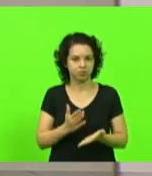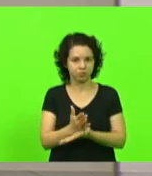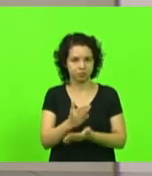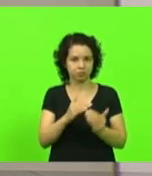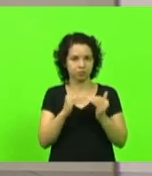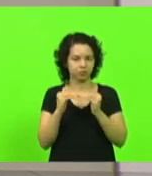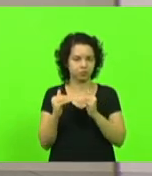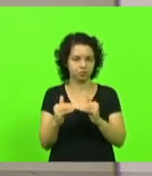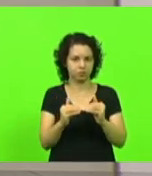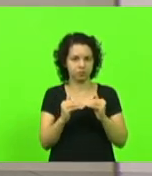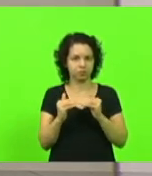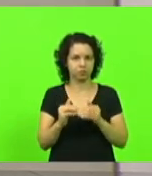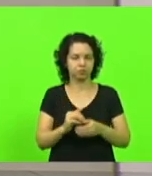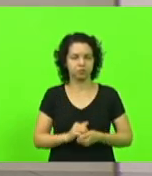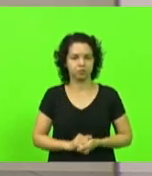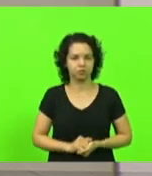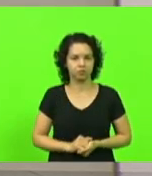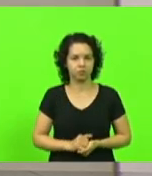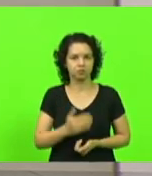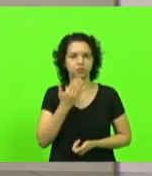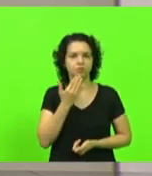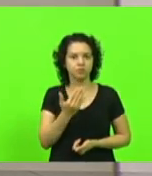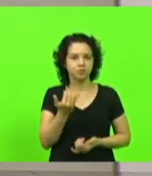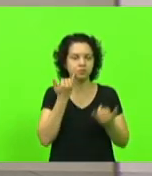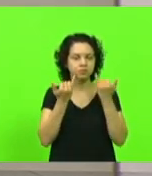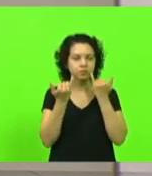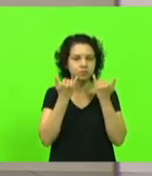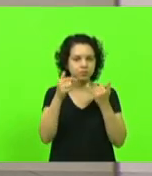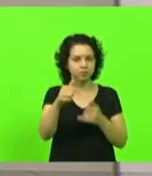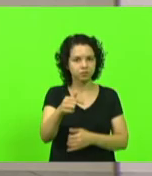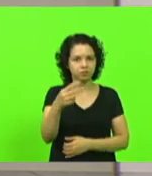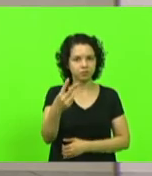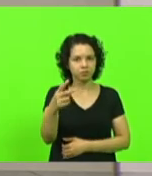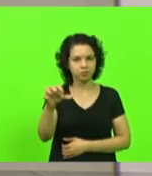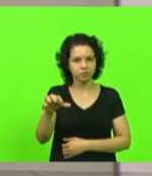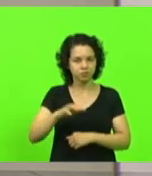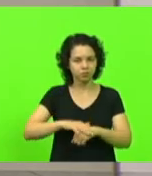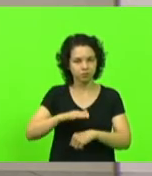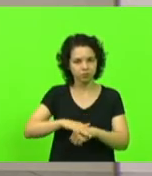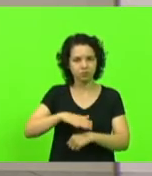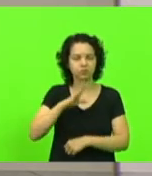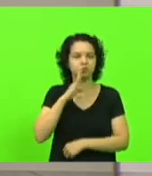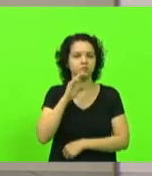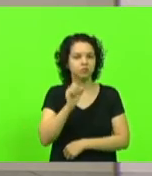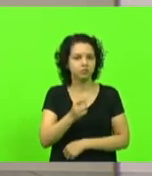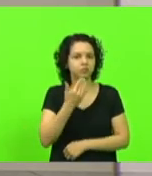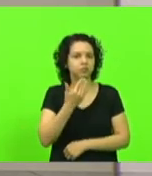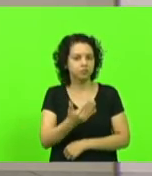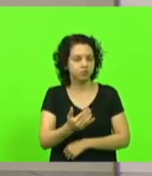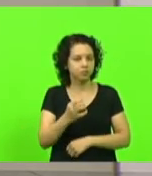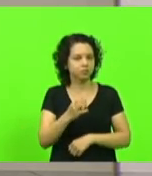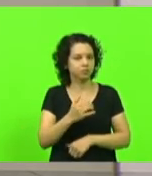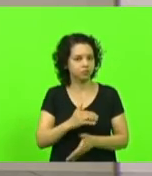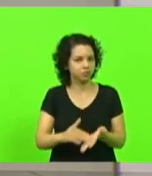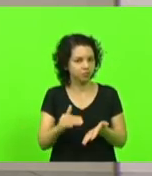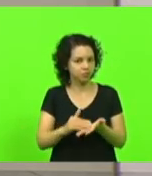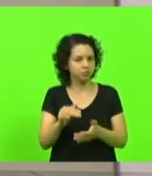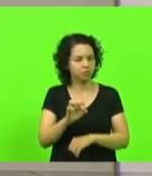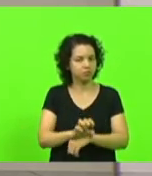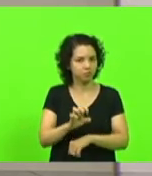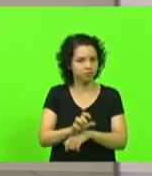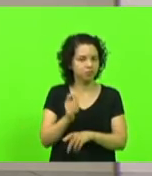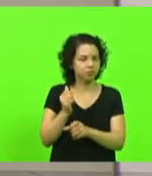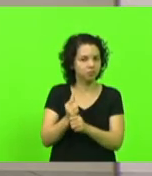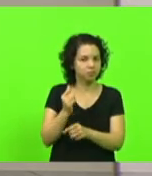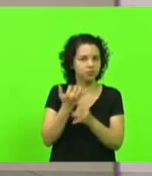por unanimidade. Pedido de informação 729, autor deputado Bruno Souza, solicitando ao secretário de Estado da Fazenda informações acerca de